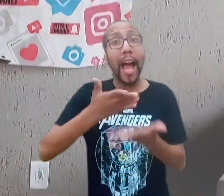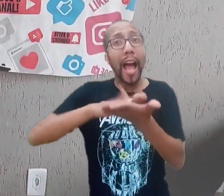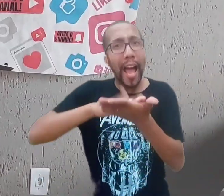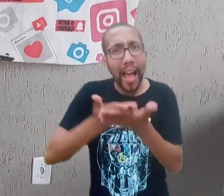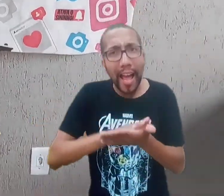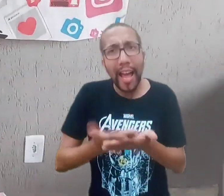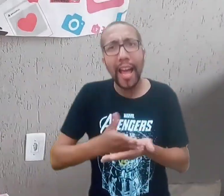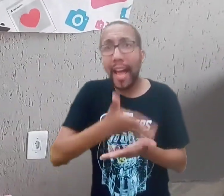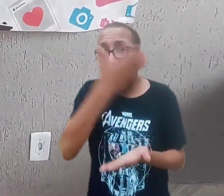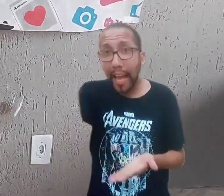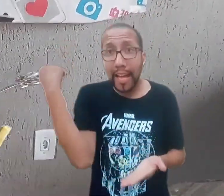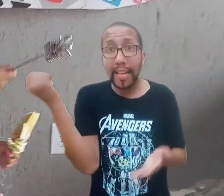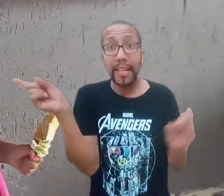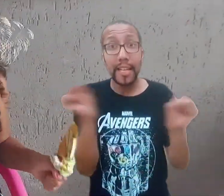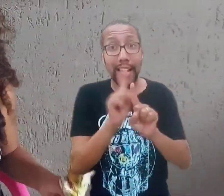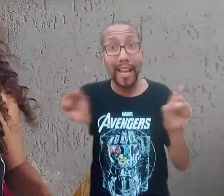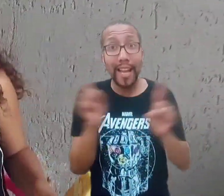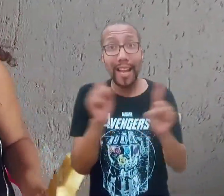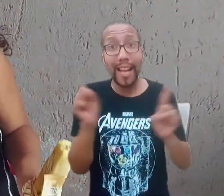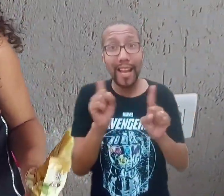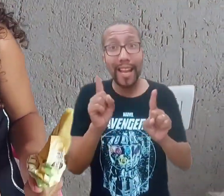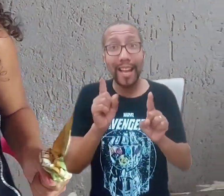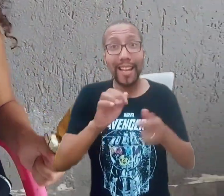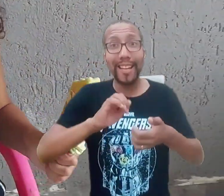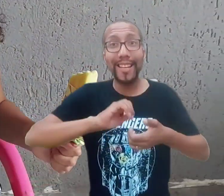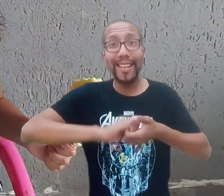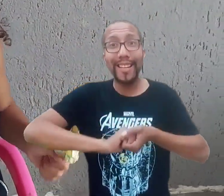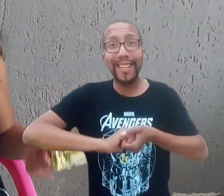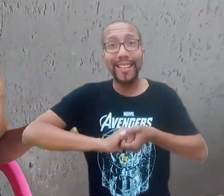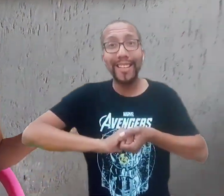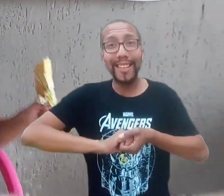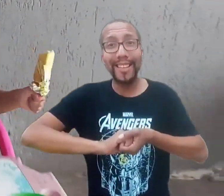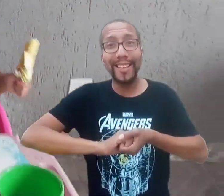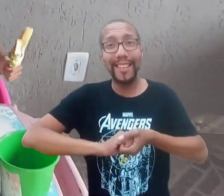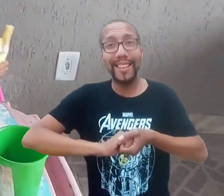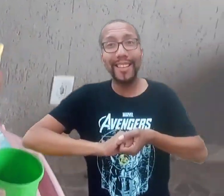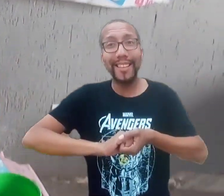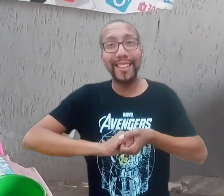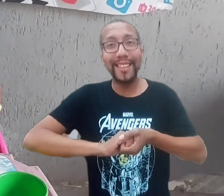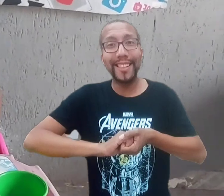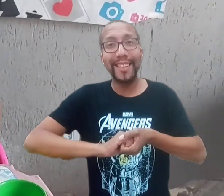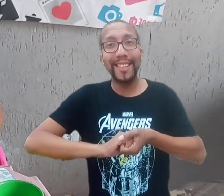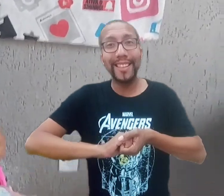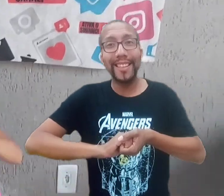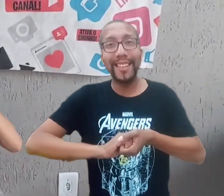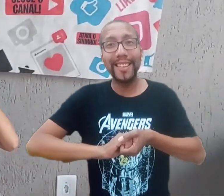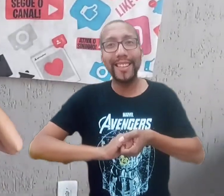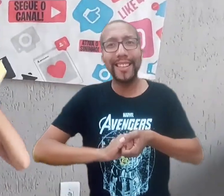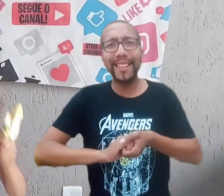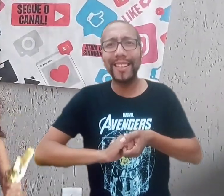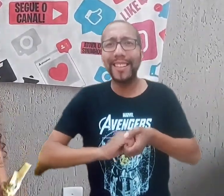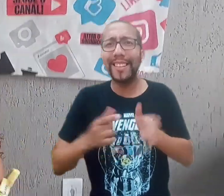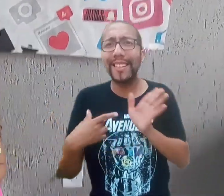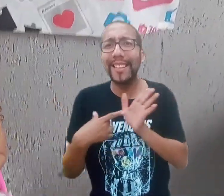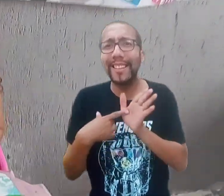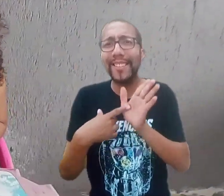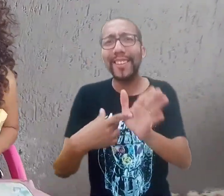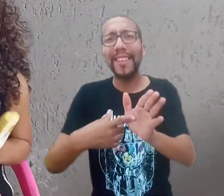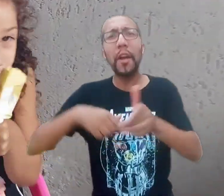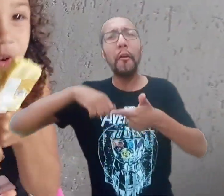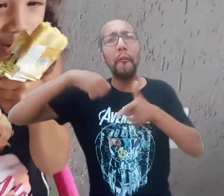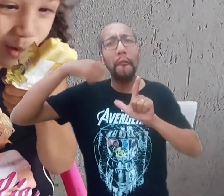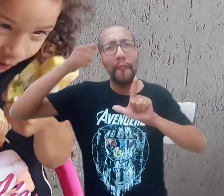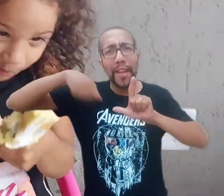Eu quero que vocês ajudem, porque ela tem várias coisas, ué. Divertido, parque de diversão,